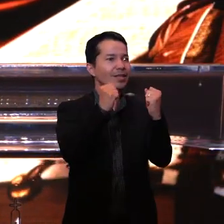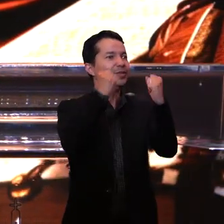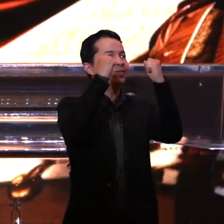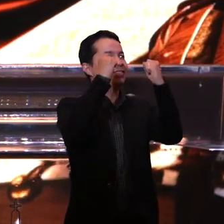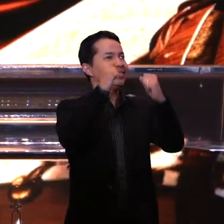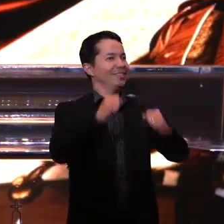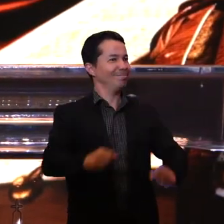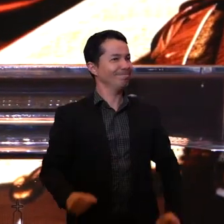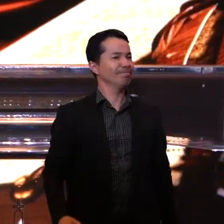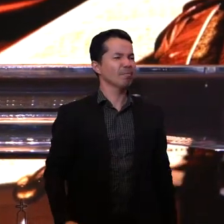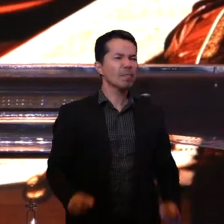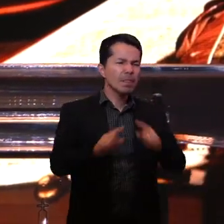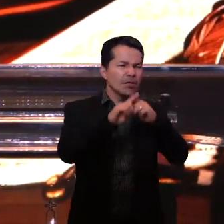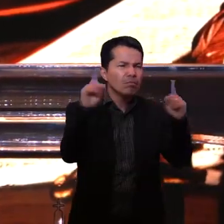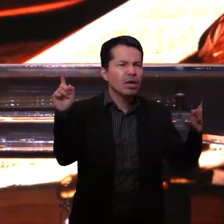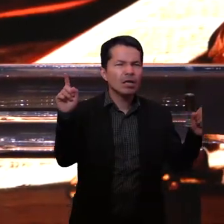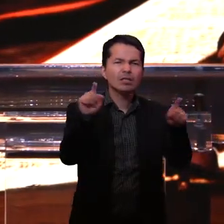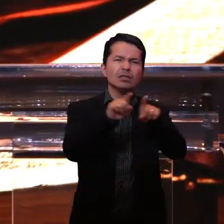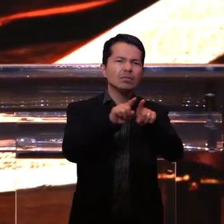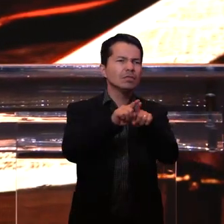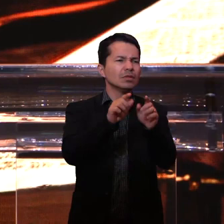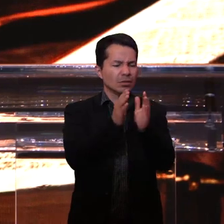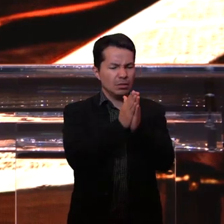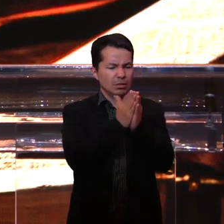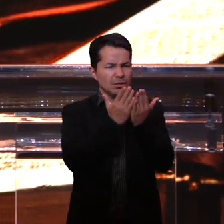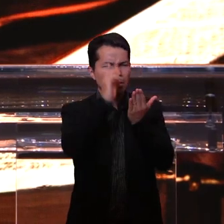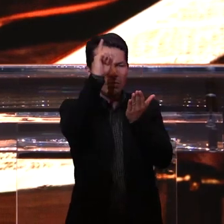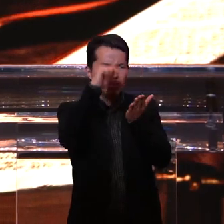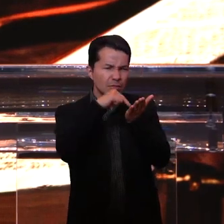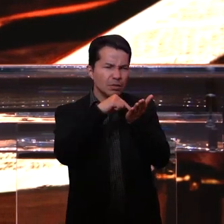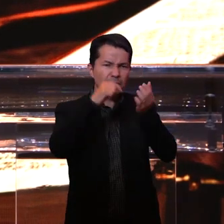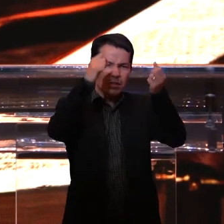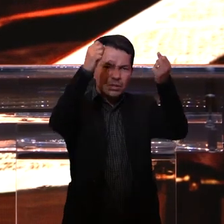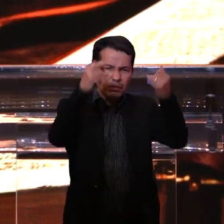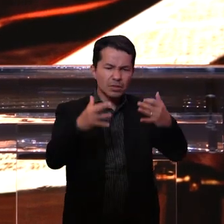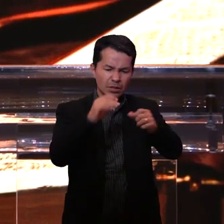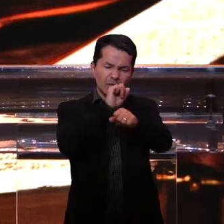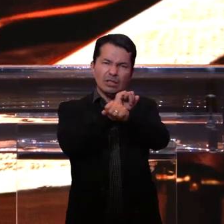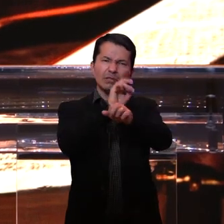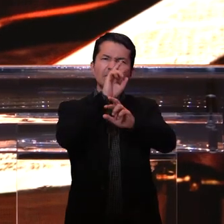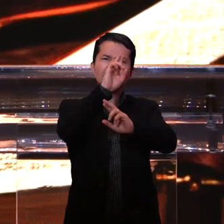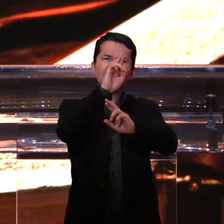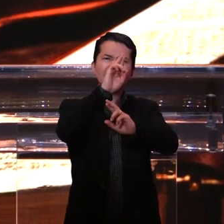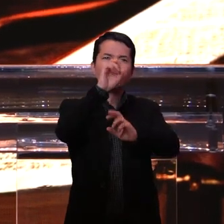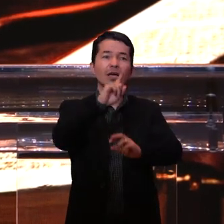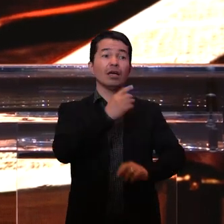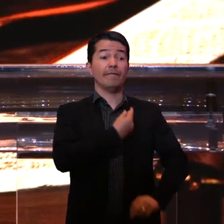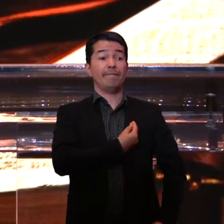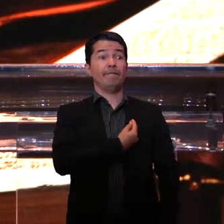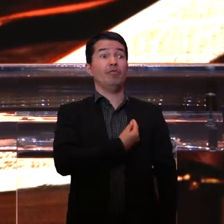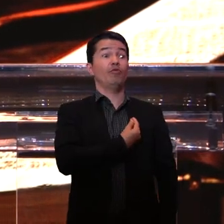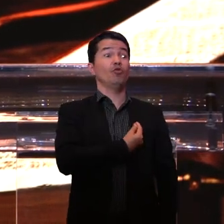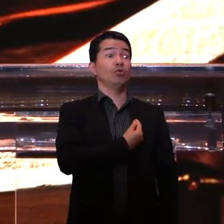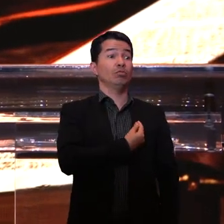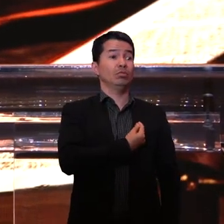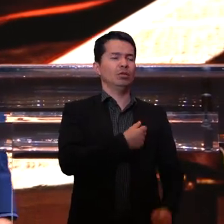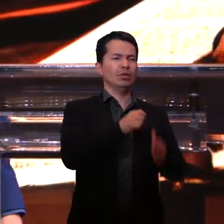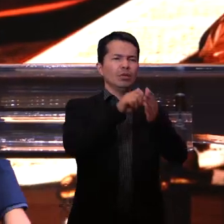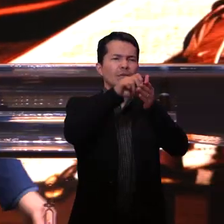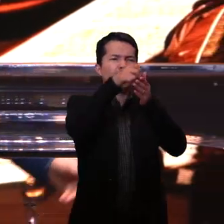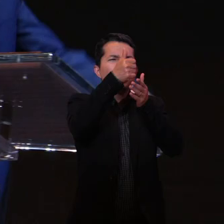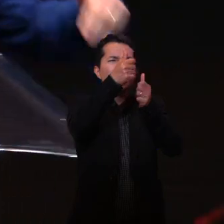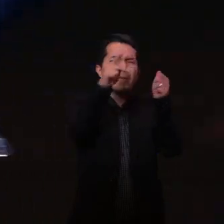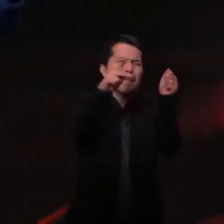esperança, ela é viva, aleluia. O texto em 1 Pedro vai